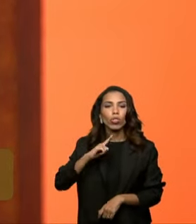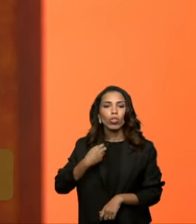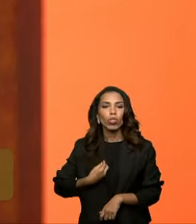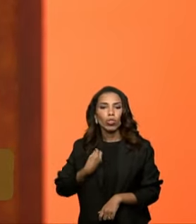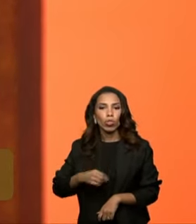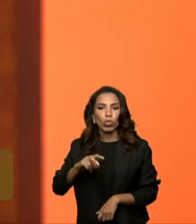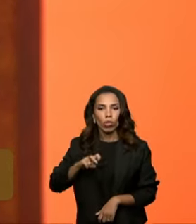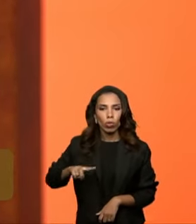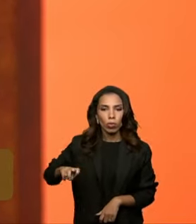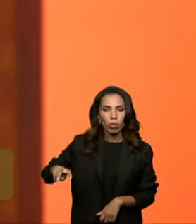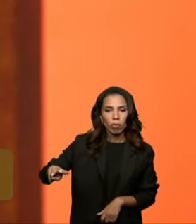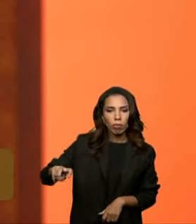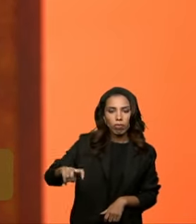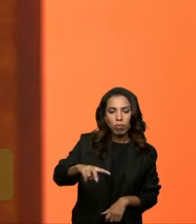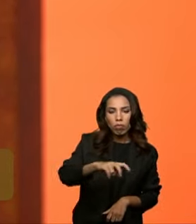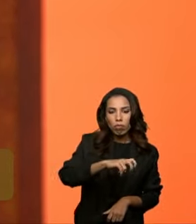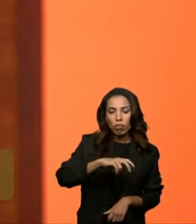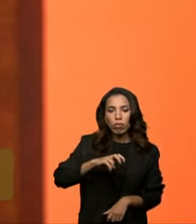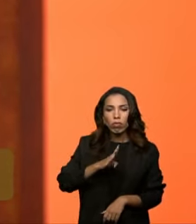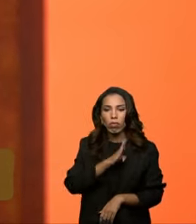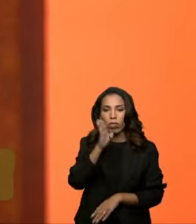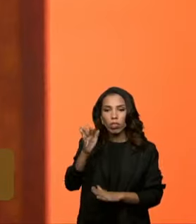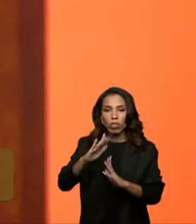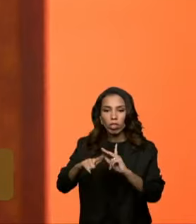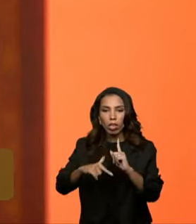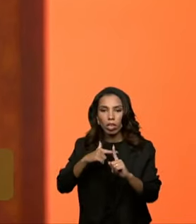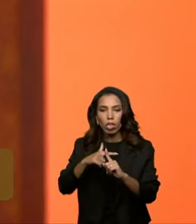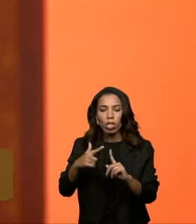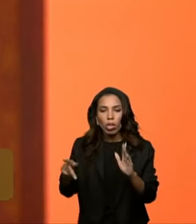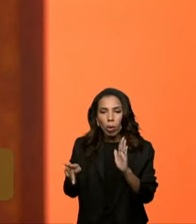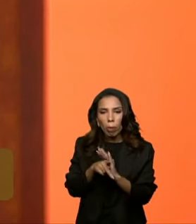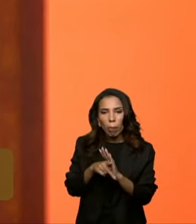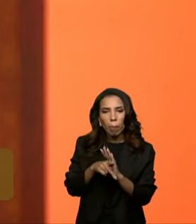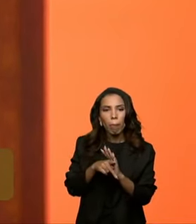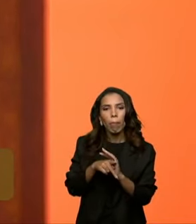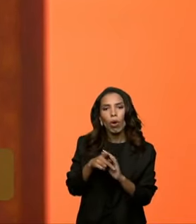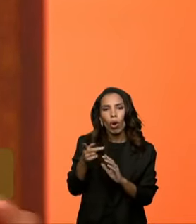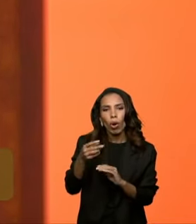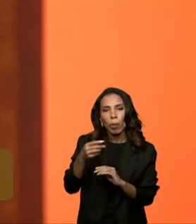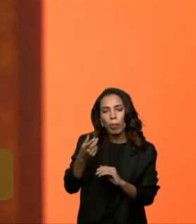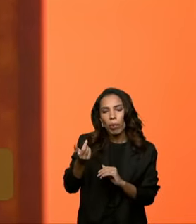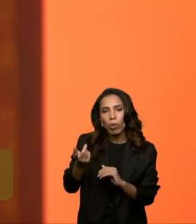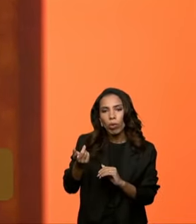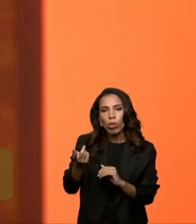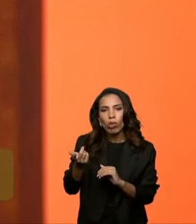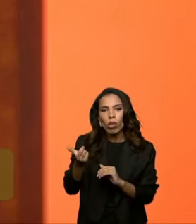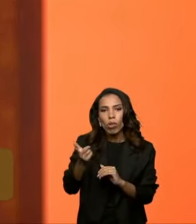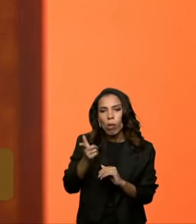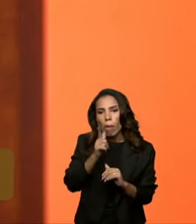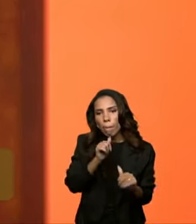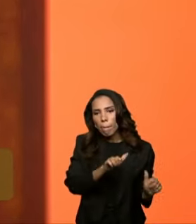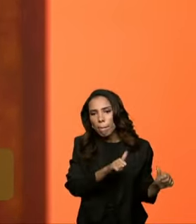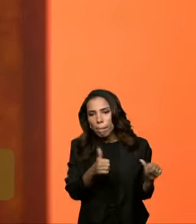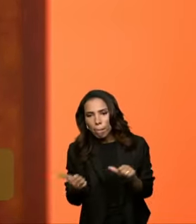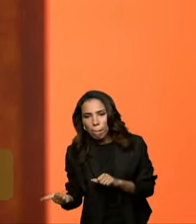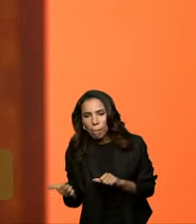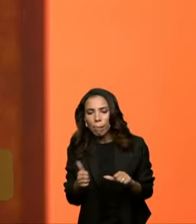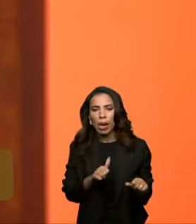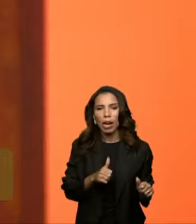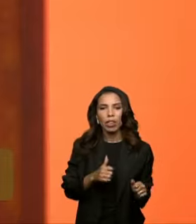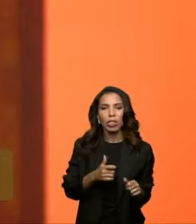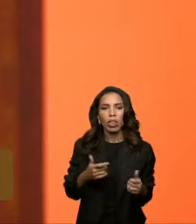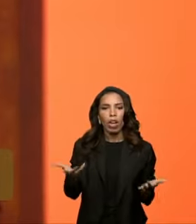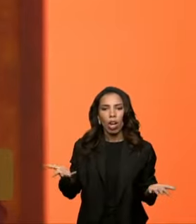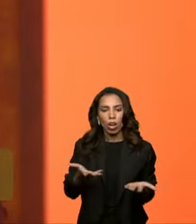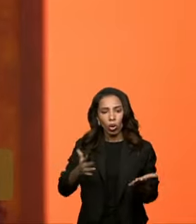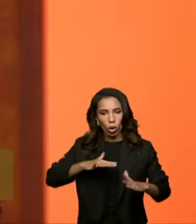lá, aí fui na igreja onde ela foi batizada, né? E aí agora, o pessoal tá lá, tendo uma